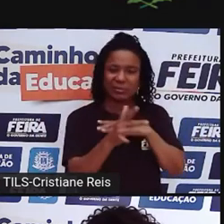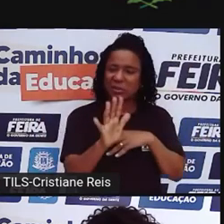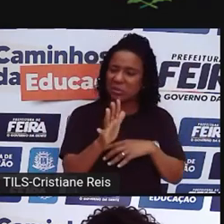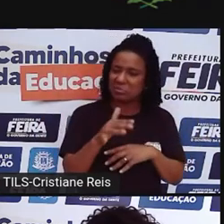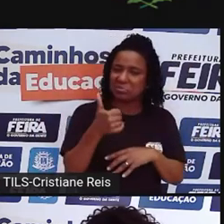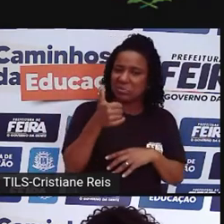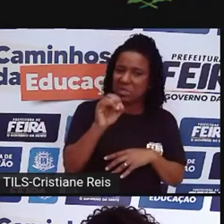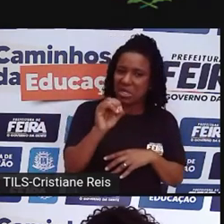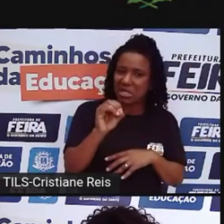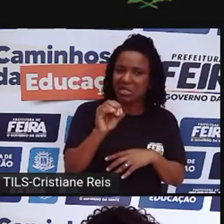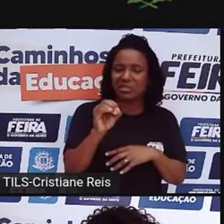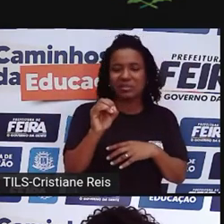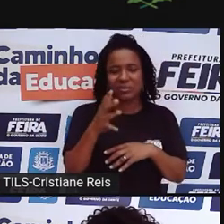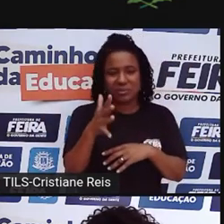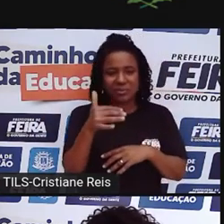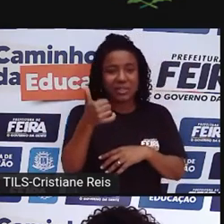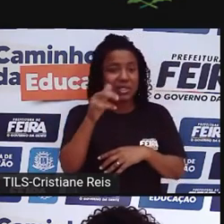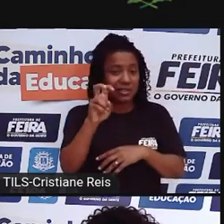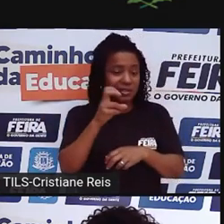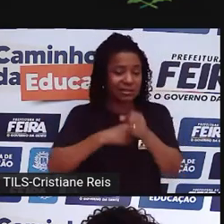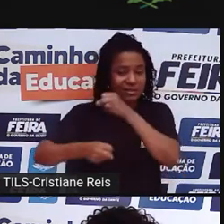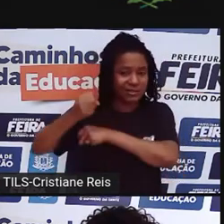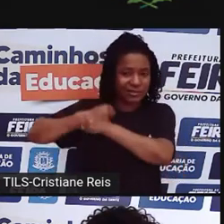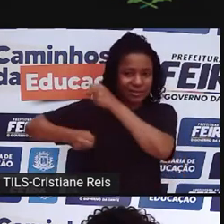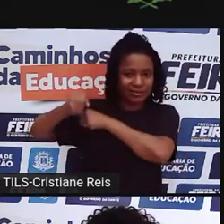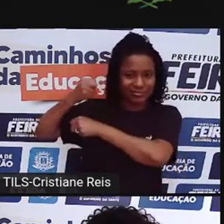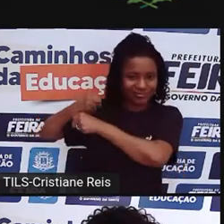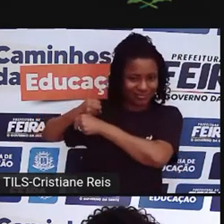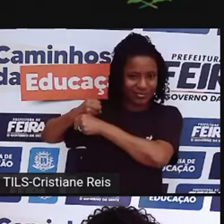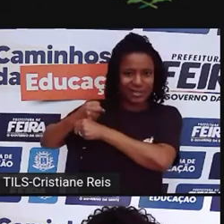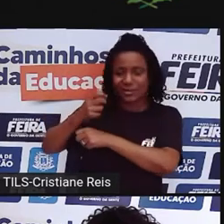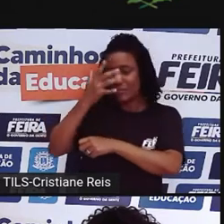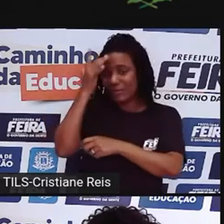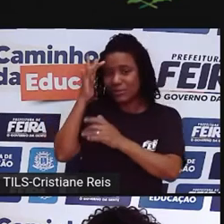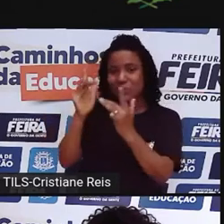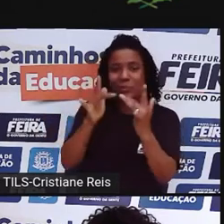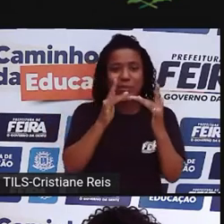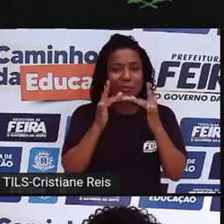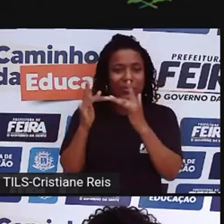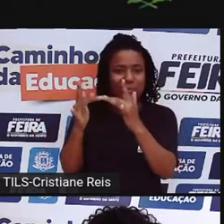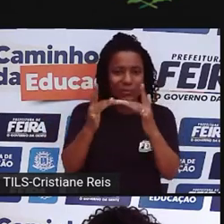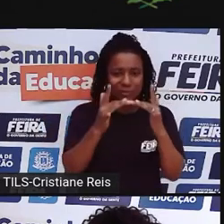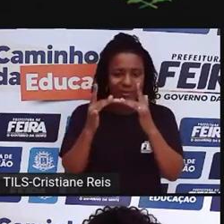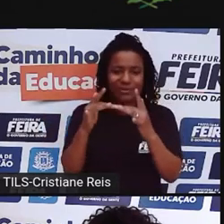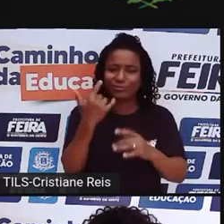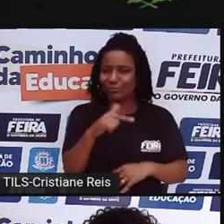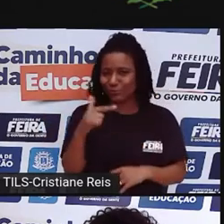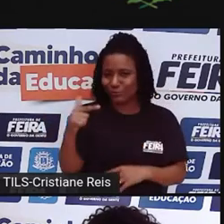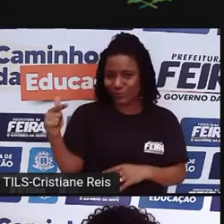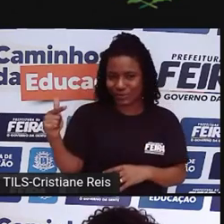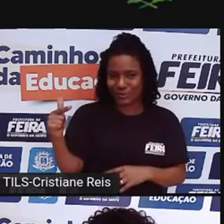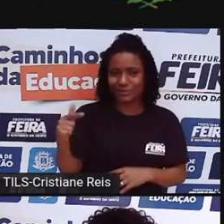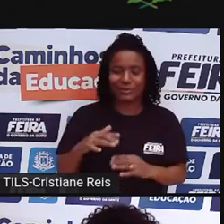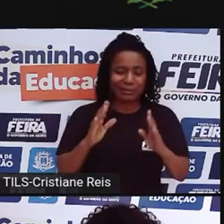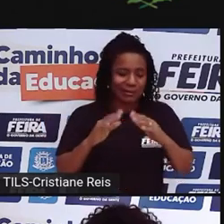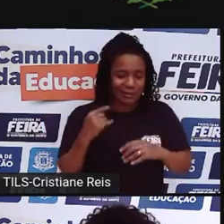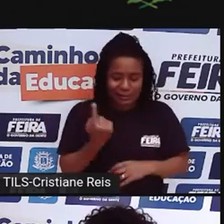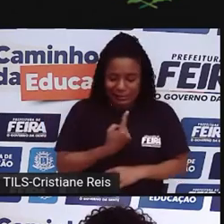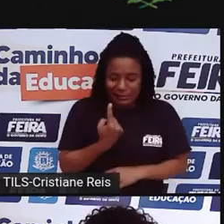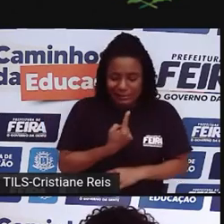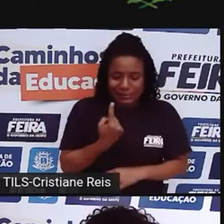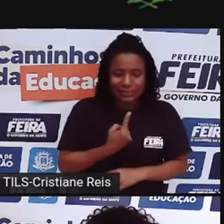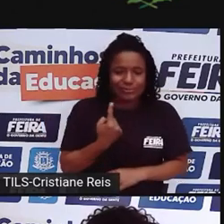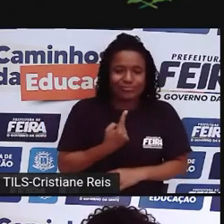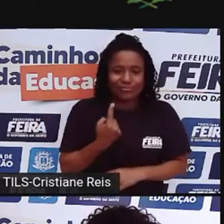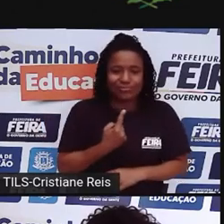não era possível, porque essas pessoas acabavam não tendo contato umas com as outras, e estava cada um ali sofrendo a sua opressão calado,